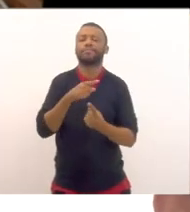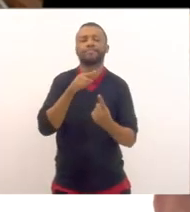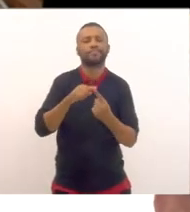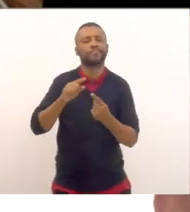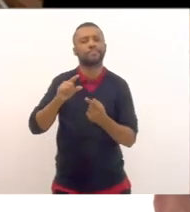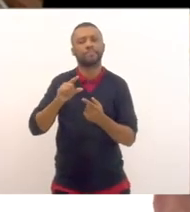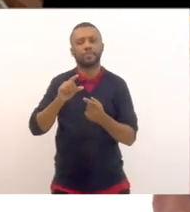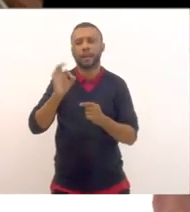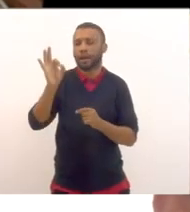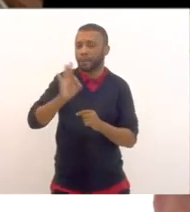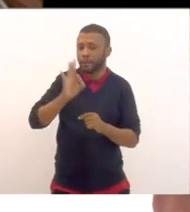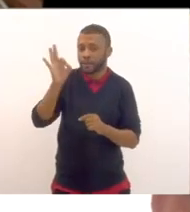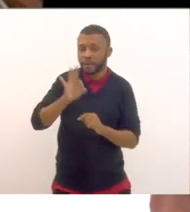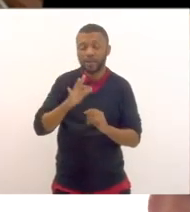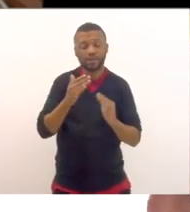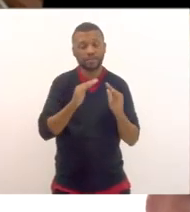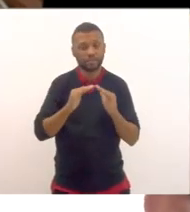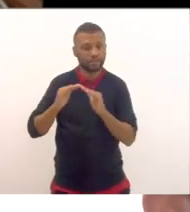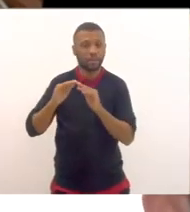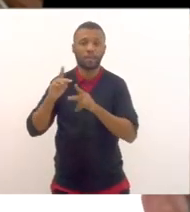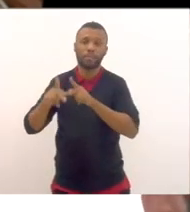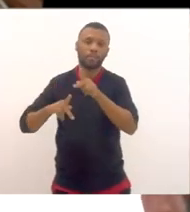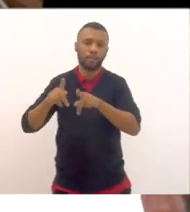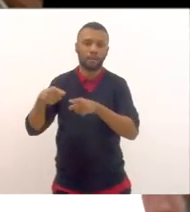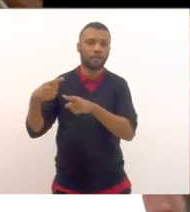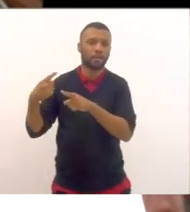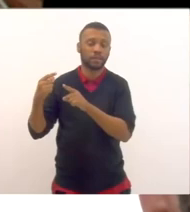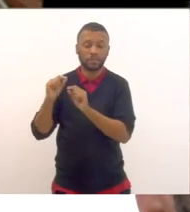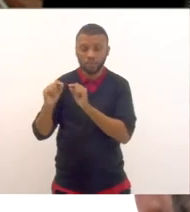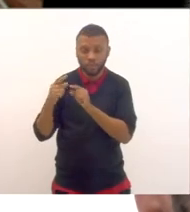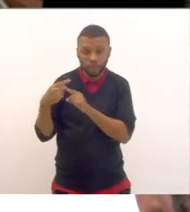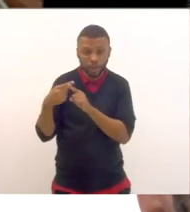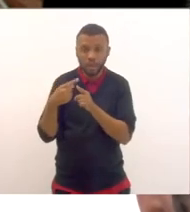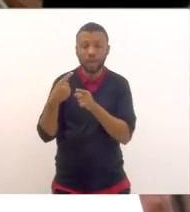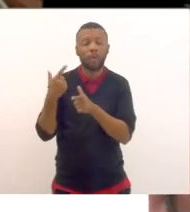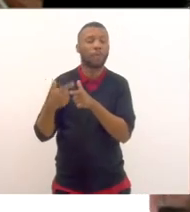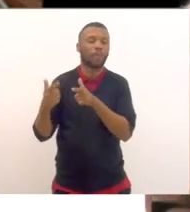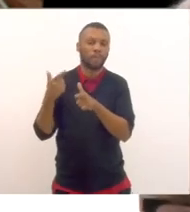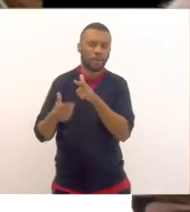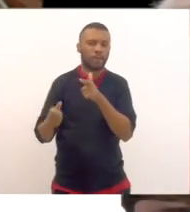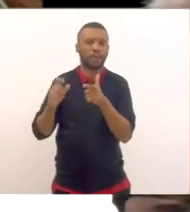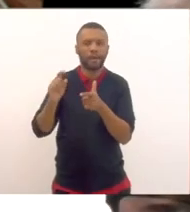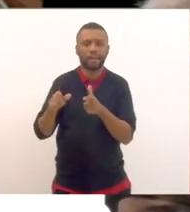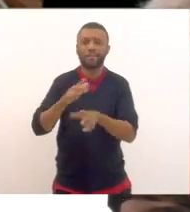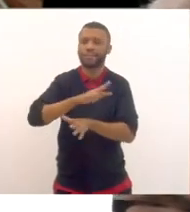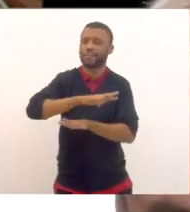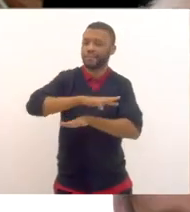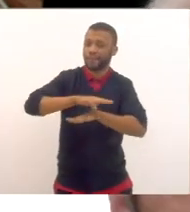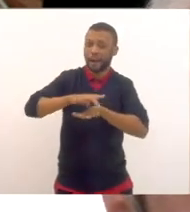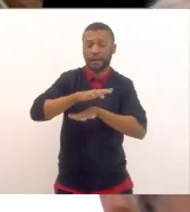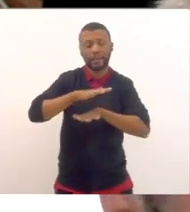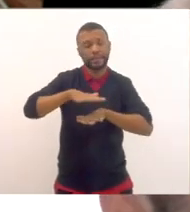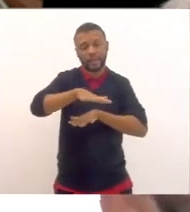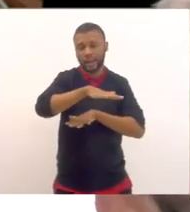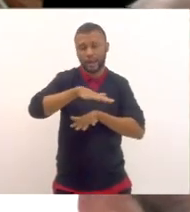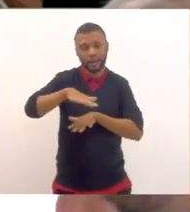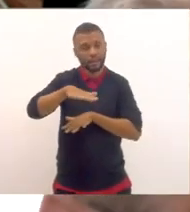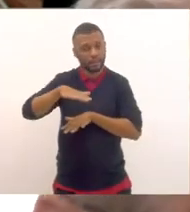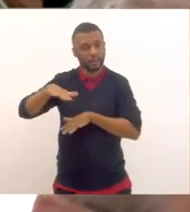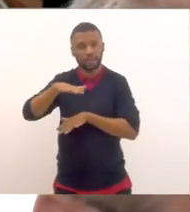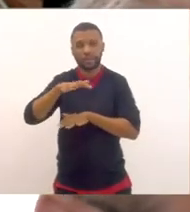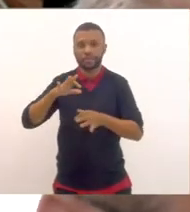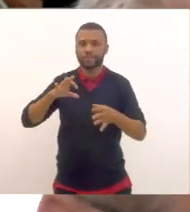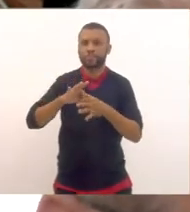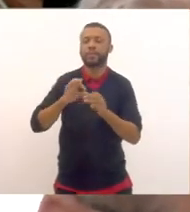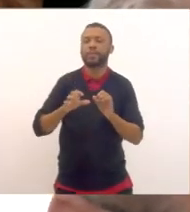de atendimento Habitacional considerando que o problema é multidisciplinar e traz um condão social que envolve a situação